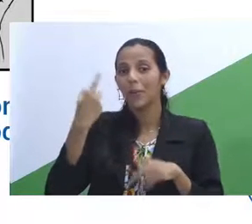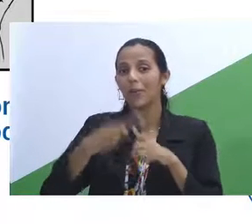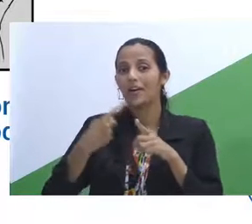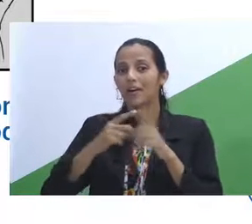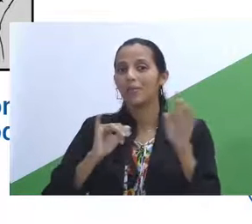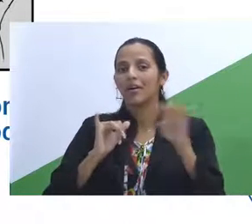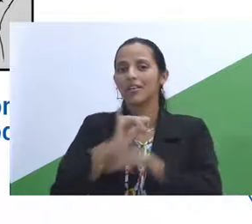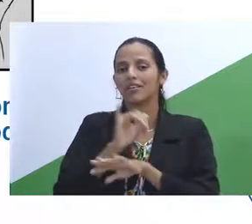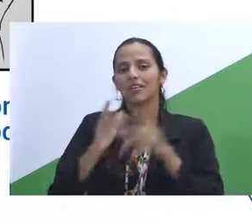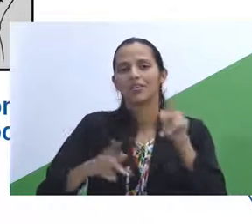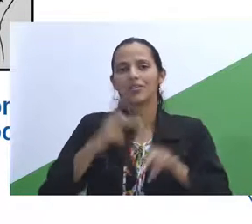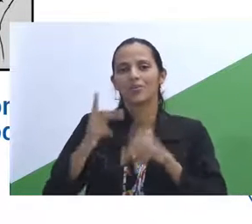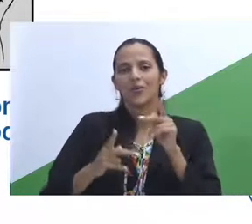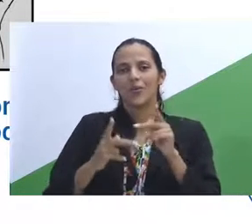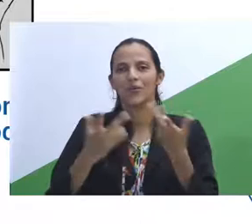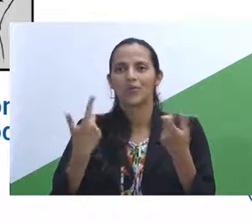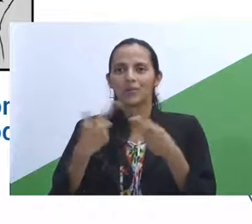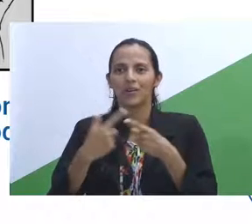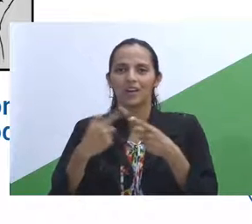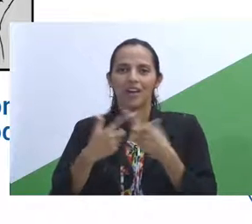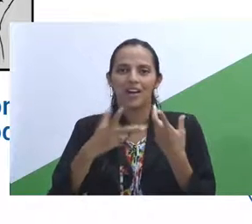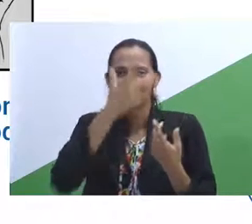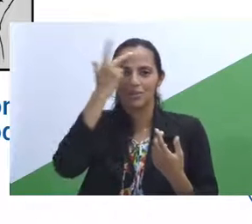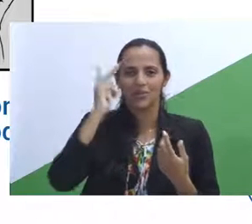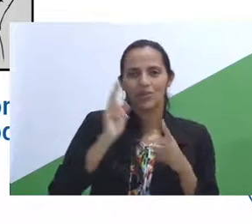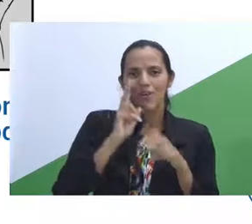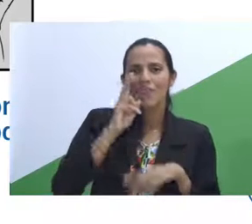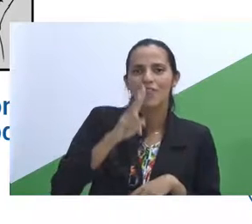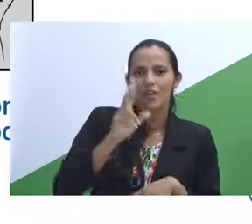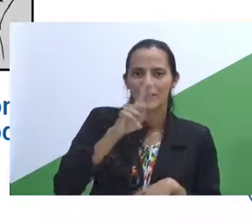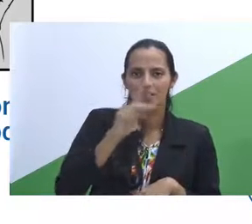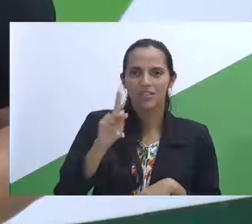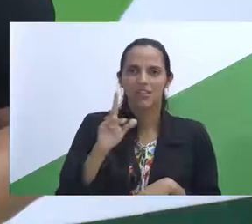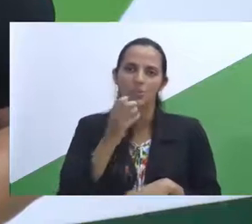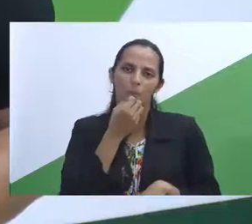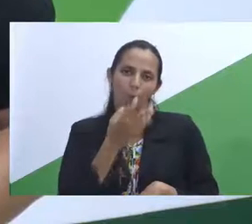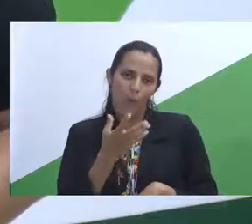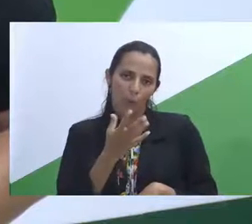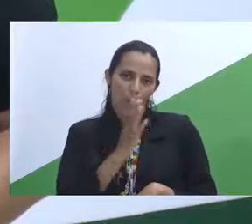a gostar, então, dessa imagem do Vargas, então, Salvador. Vamos lá, então,